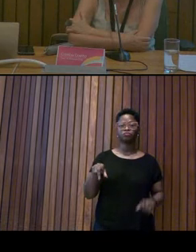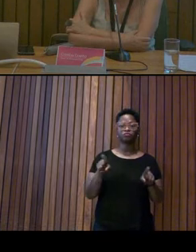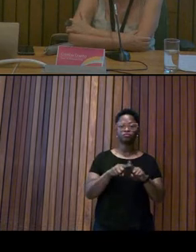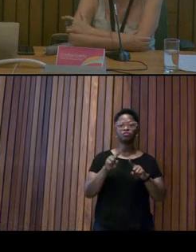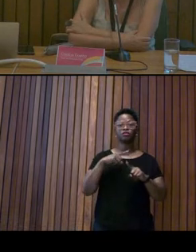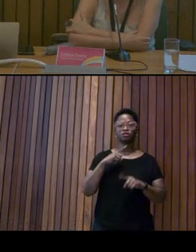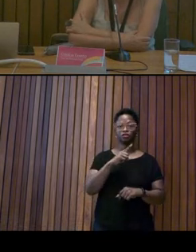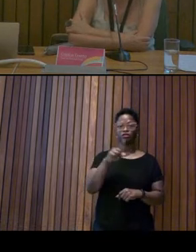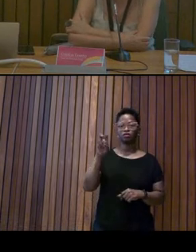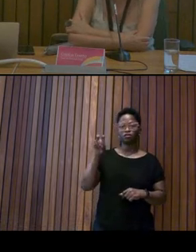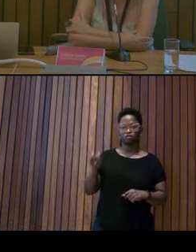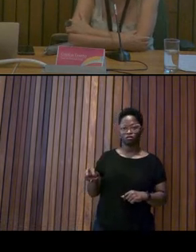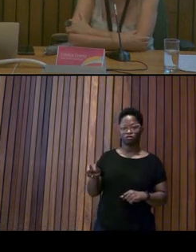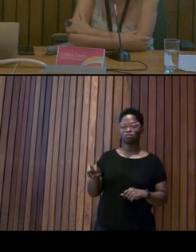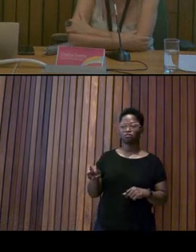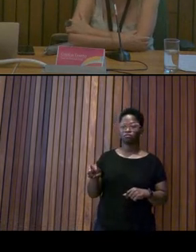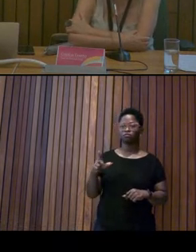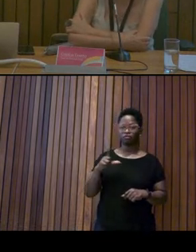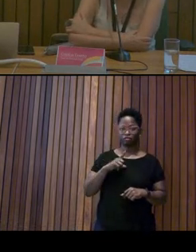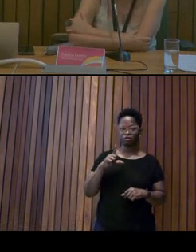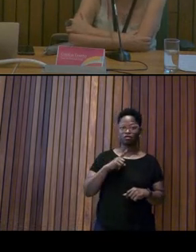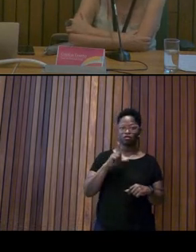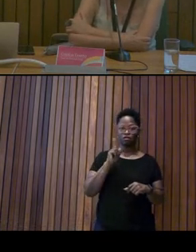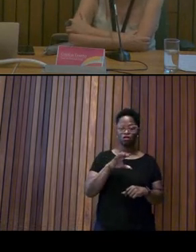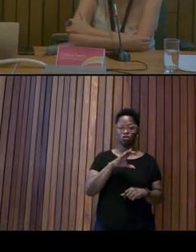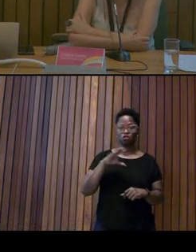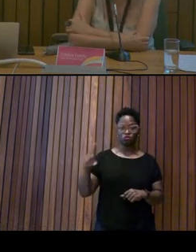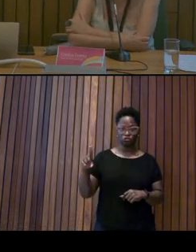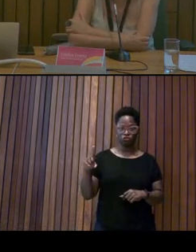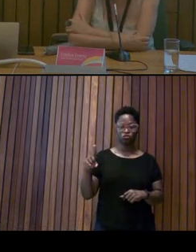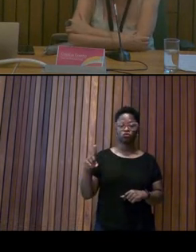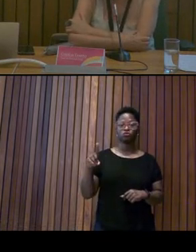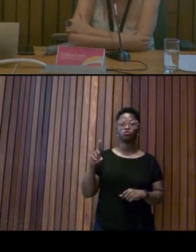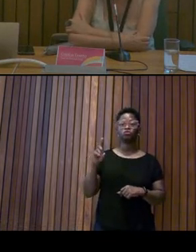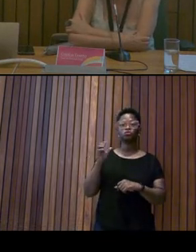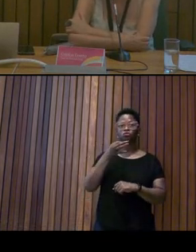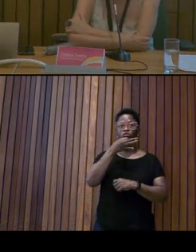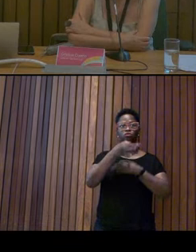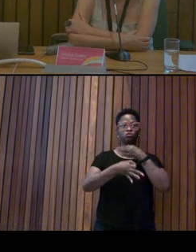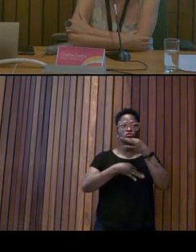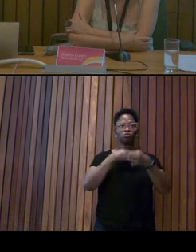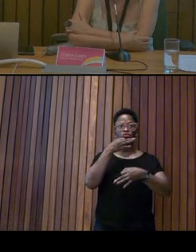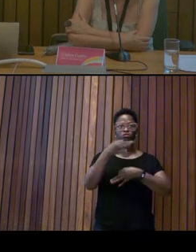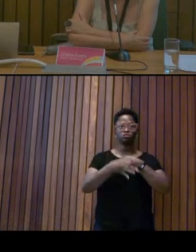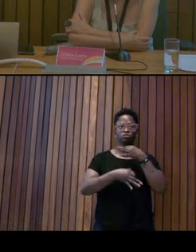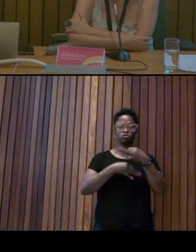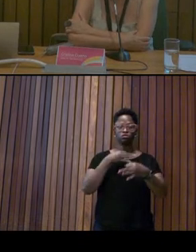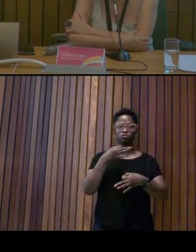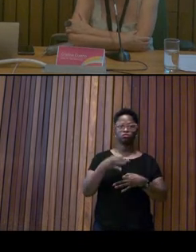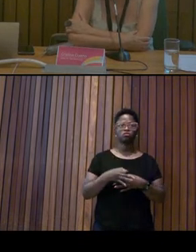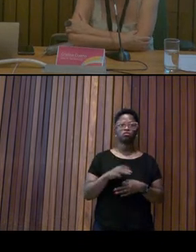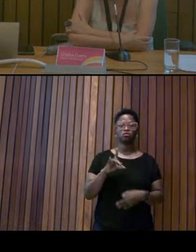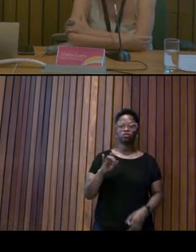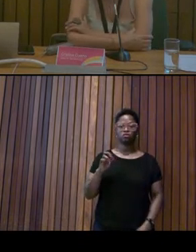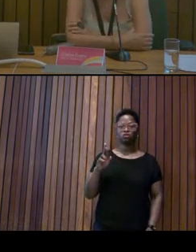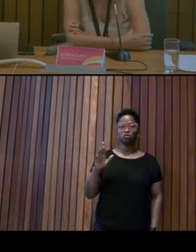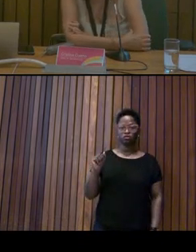que está aqui ao meu lado, que é o coordenador de audiovisual, a